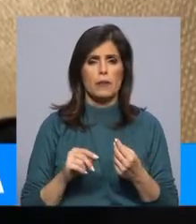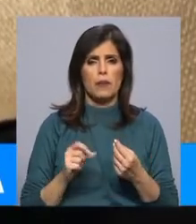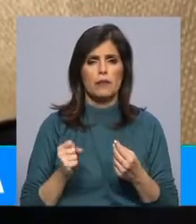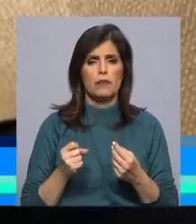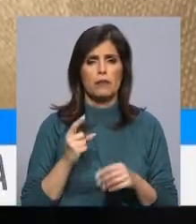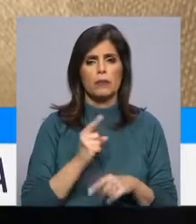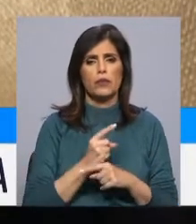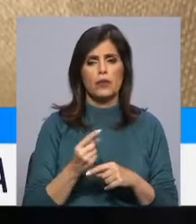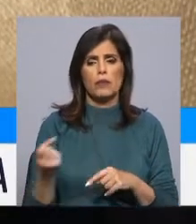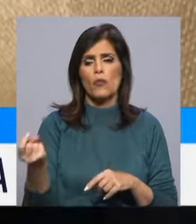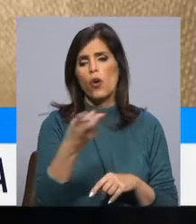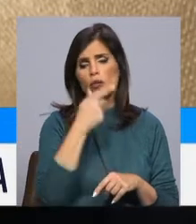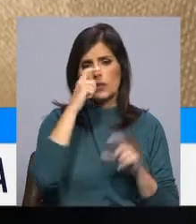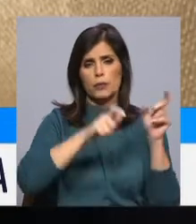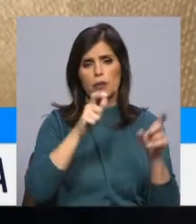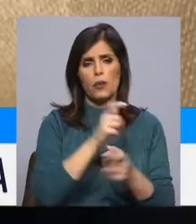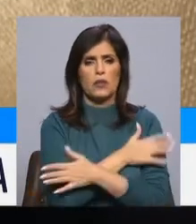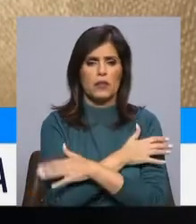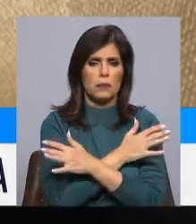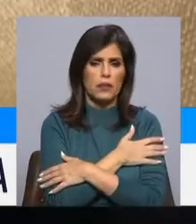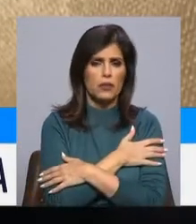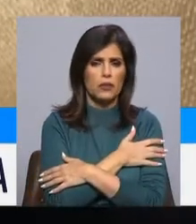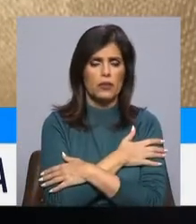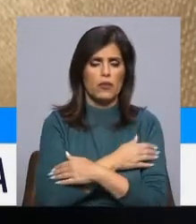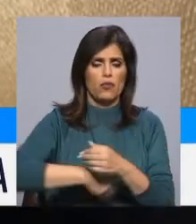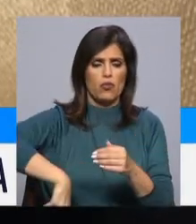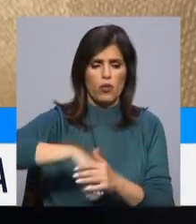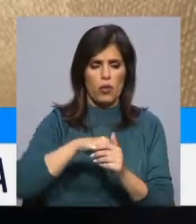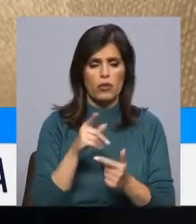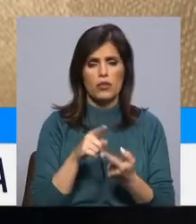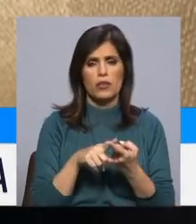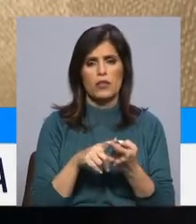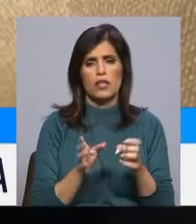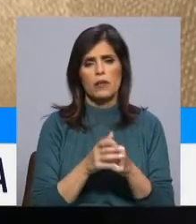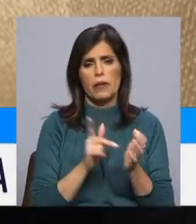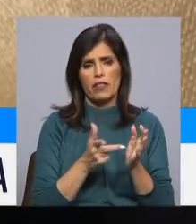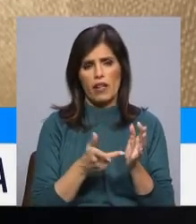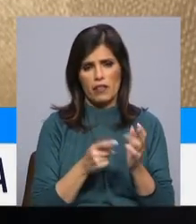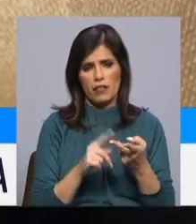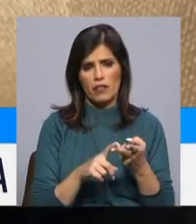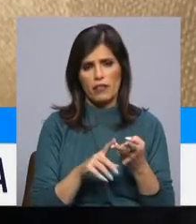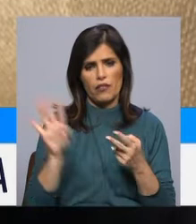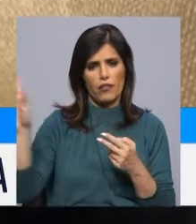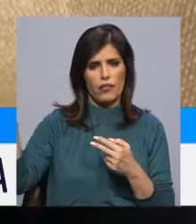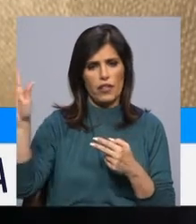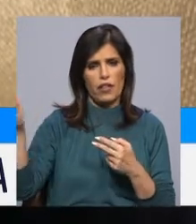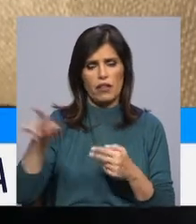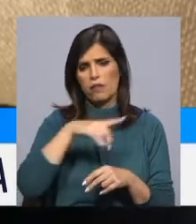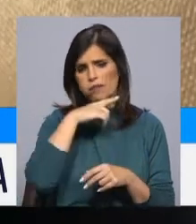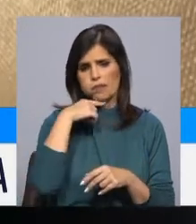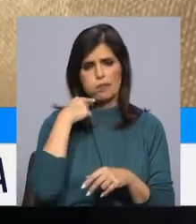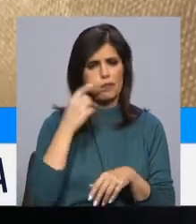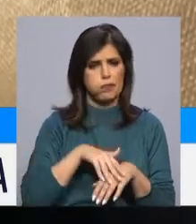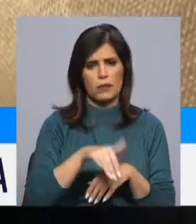quantidade de pessoas amigos se a jogadores estás técnico que ficaram contém pode